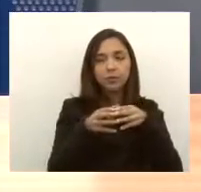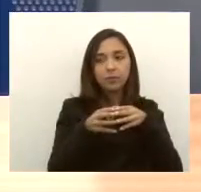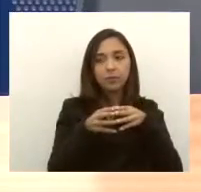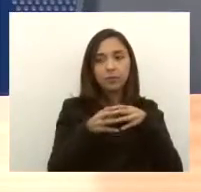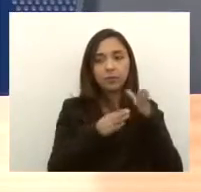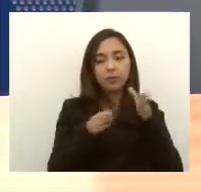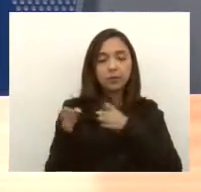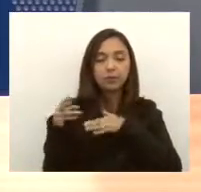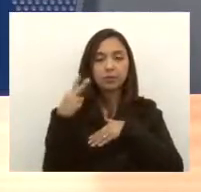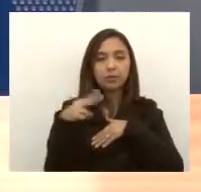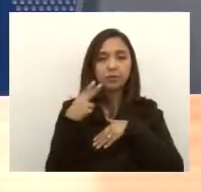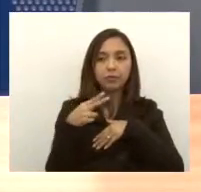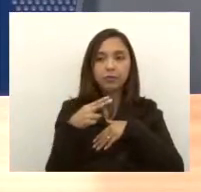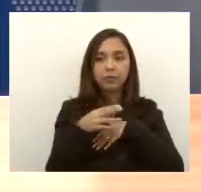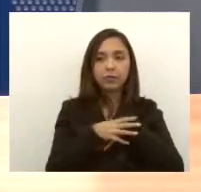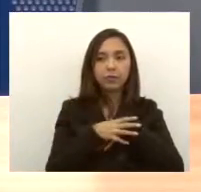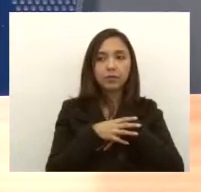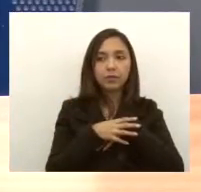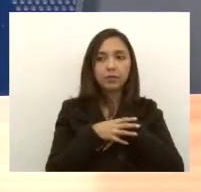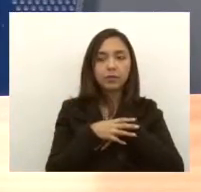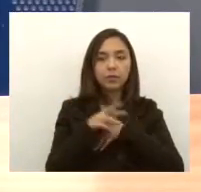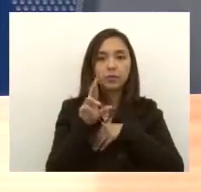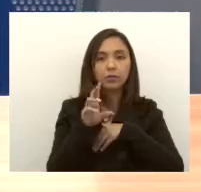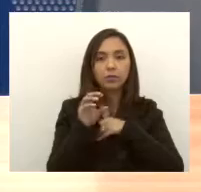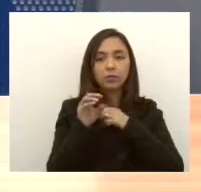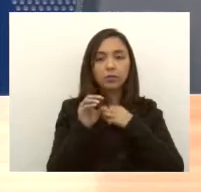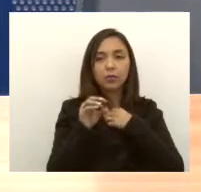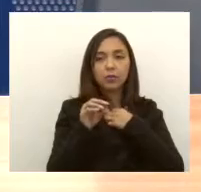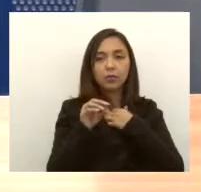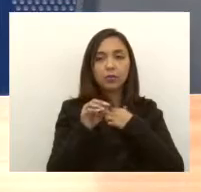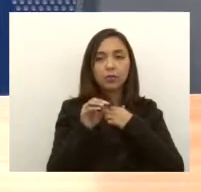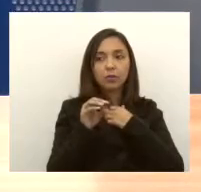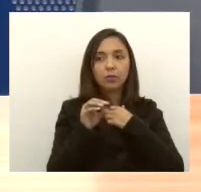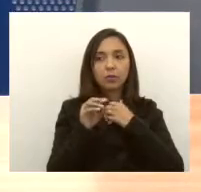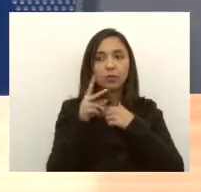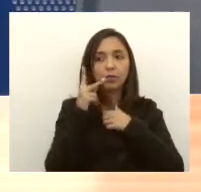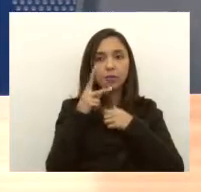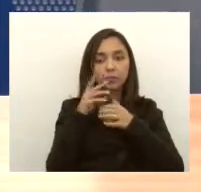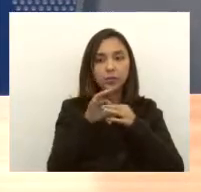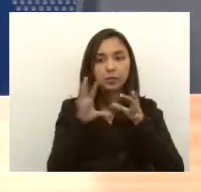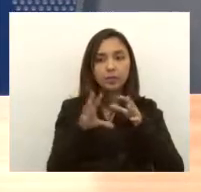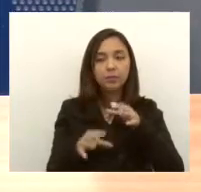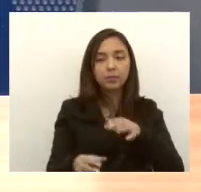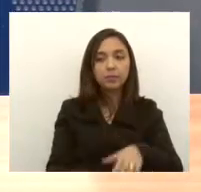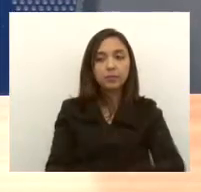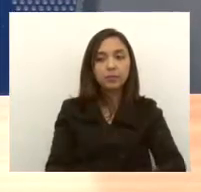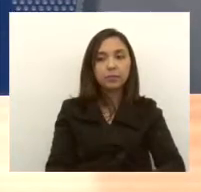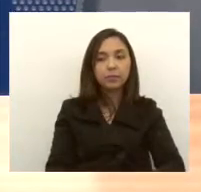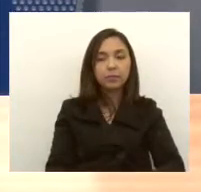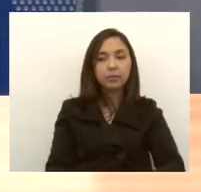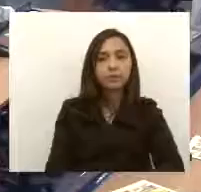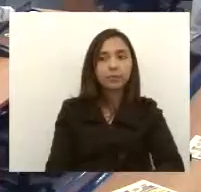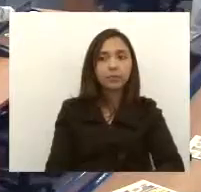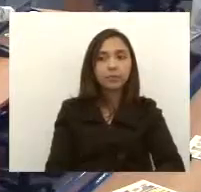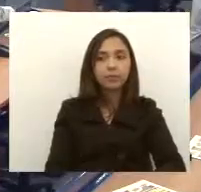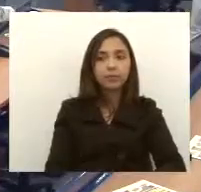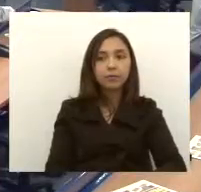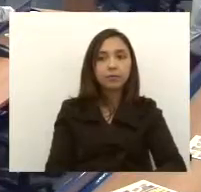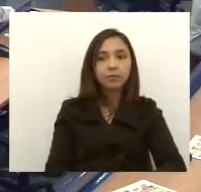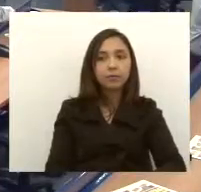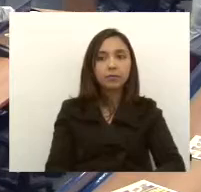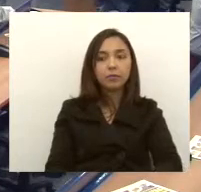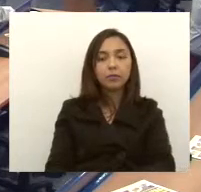ordem, senhor presidente. Pela ordem, vereador Romildo. Senhor presidente, pela liderança do PSDB, senhor presidente. Pela liderança do partido, vereador. Obrigado, senhor presidente. Gosto do senhor, que o senhor é uma